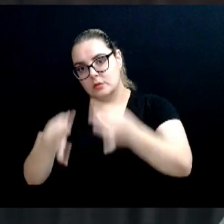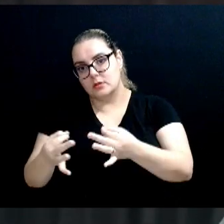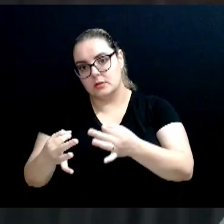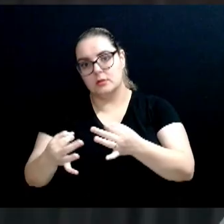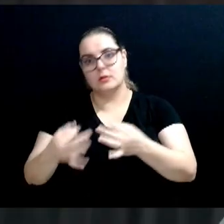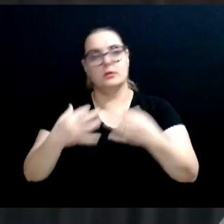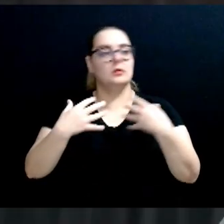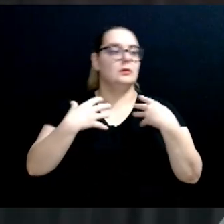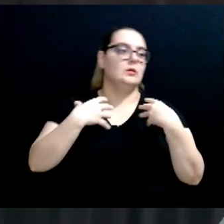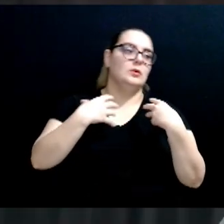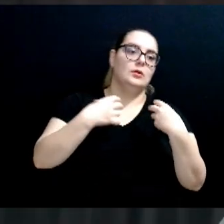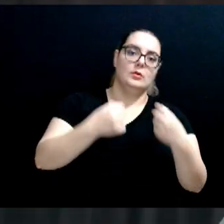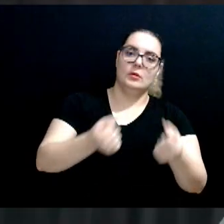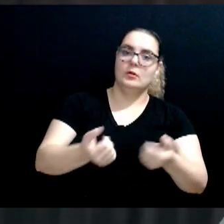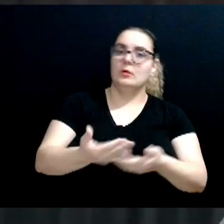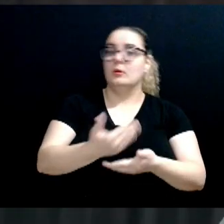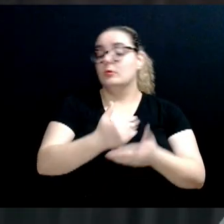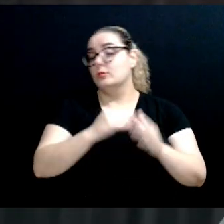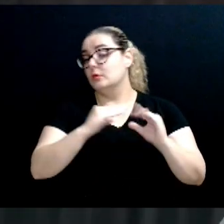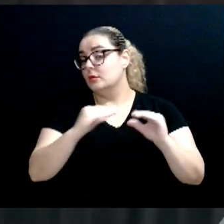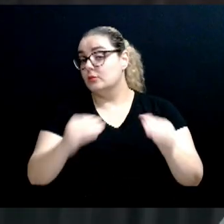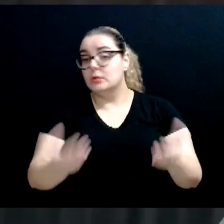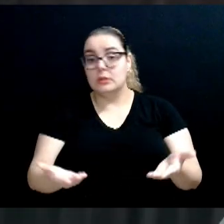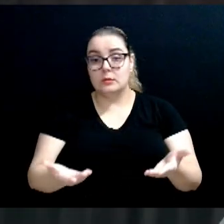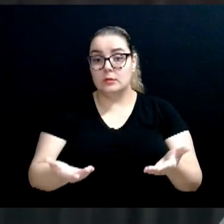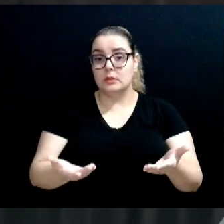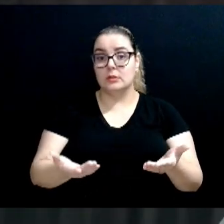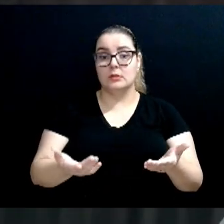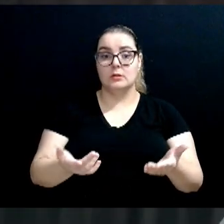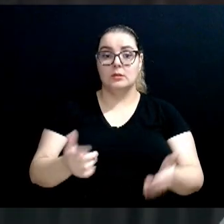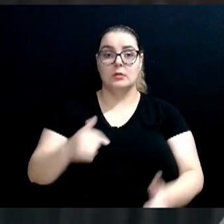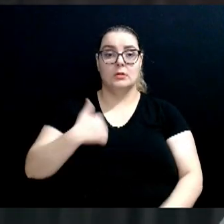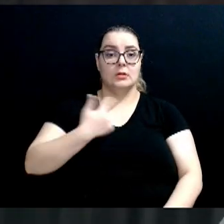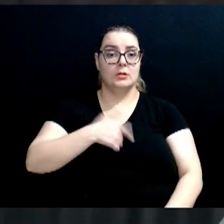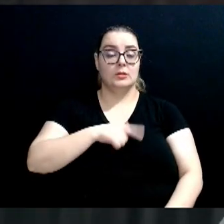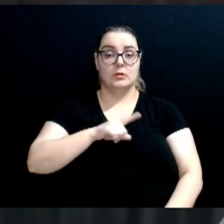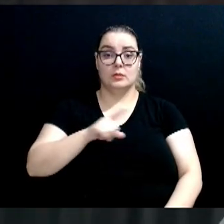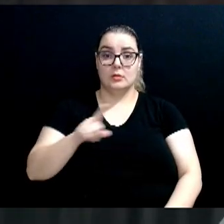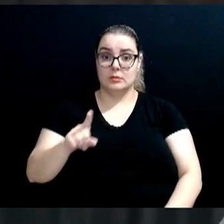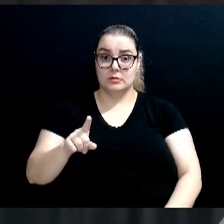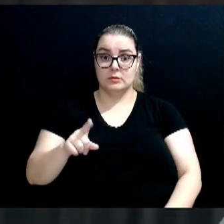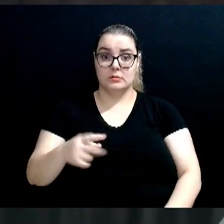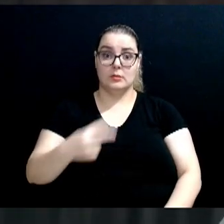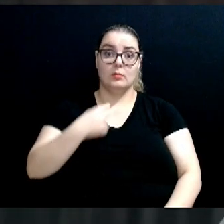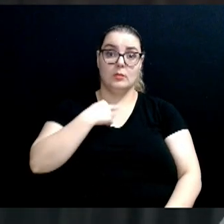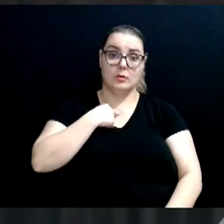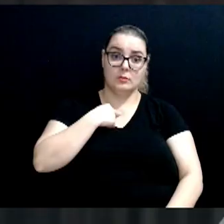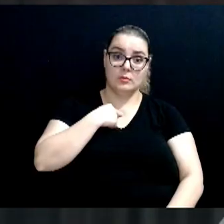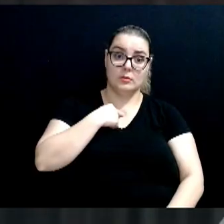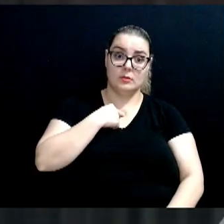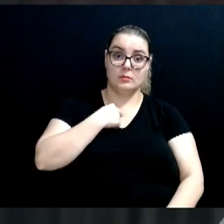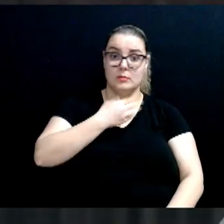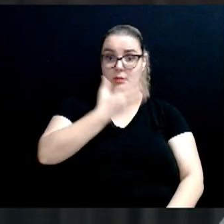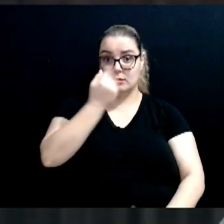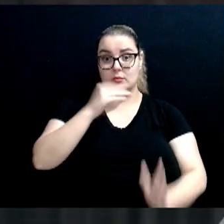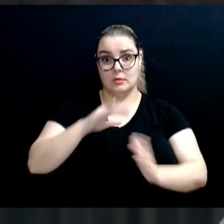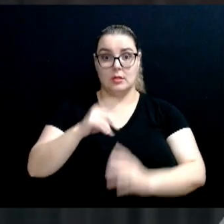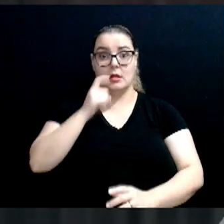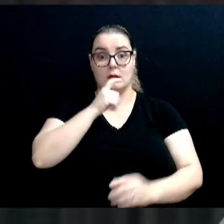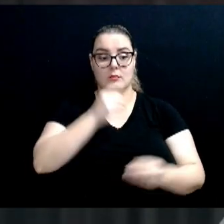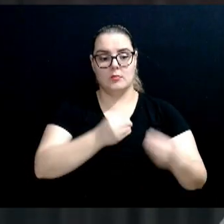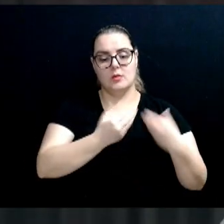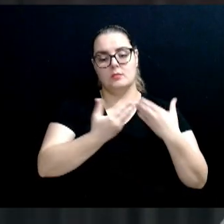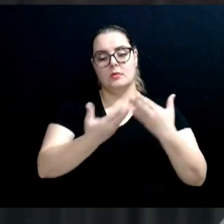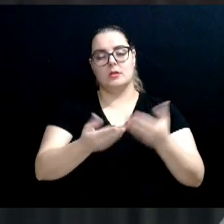um acolhimento. Nós não devemos tirar isso de lado. A mentira, ela trouxe ali um ganho